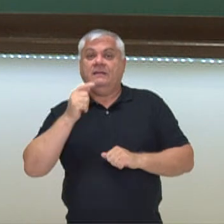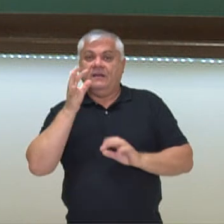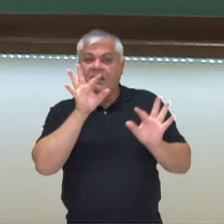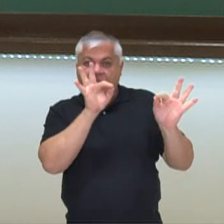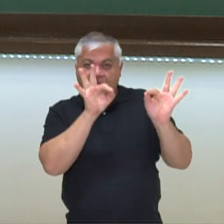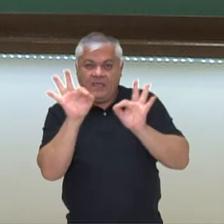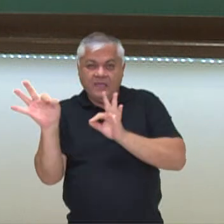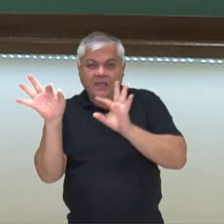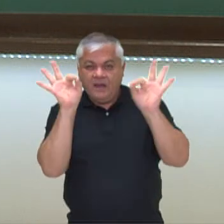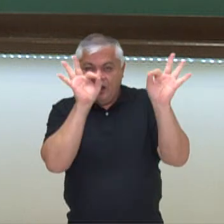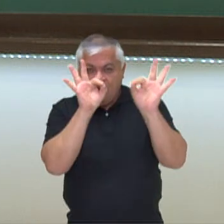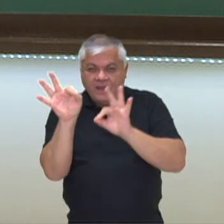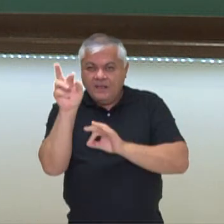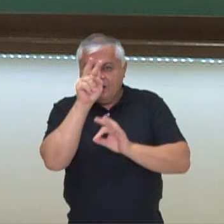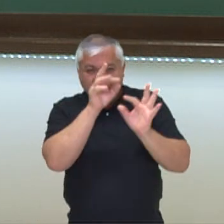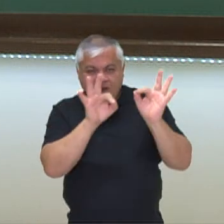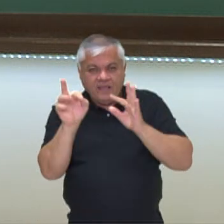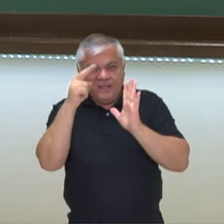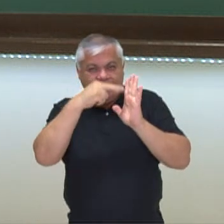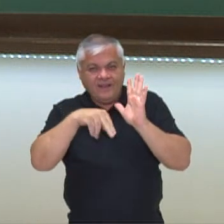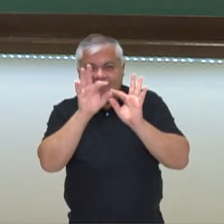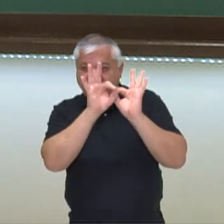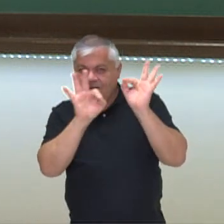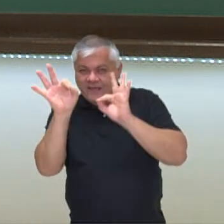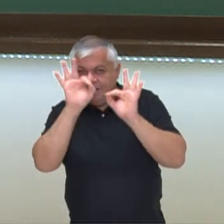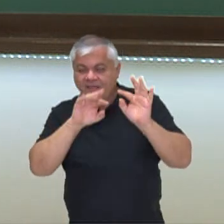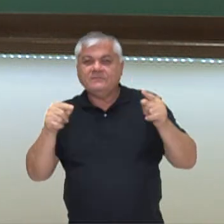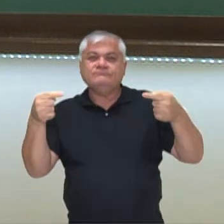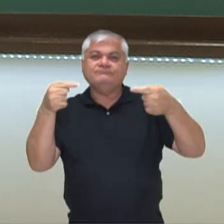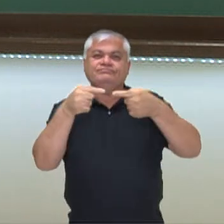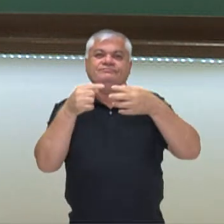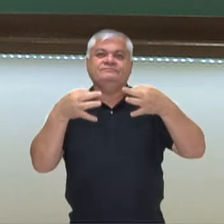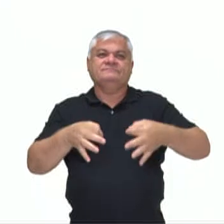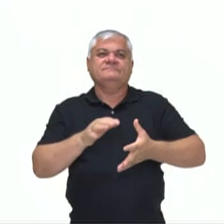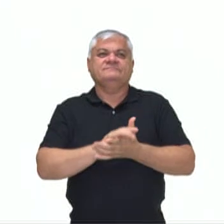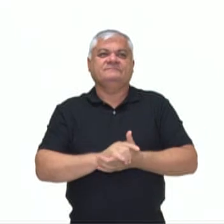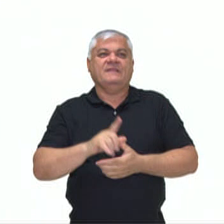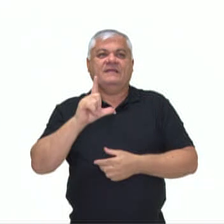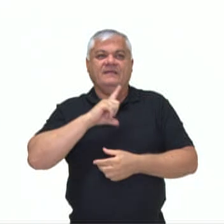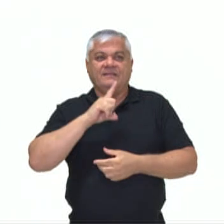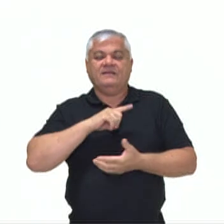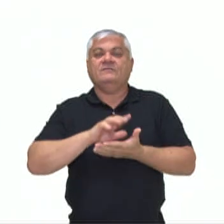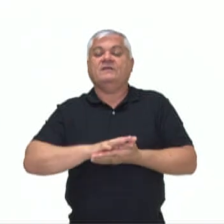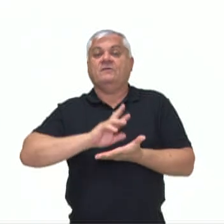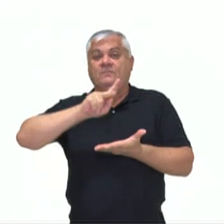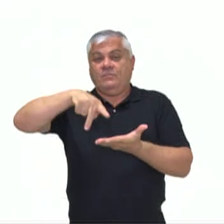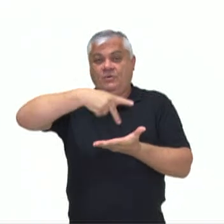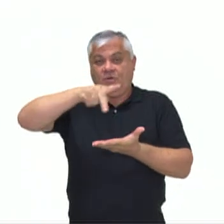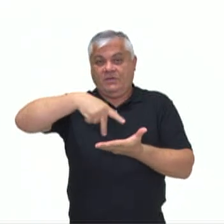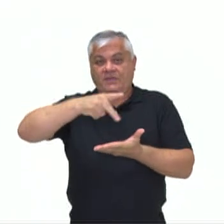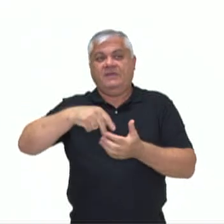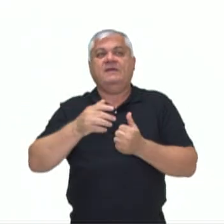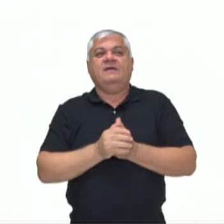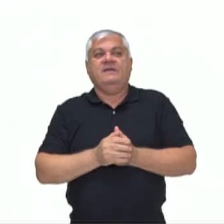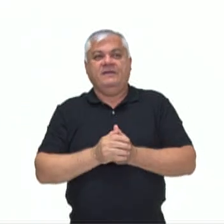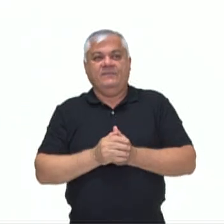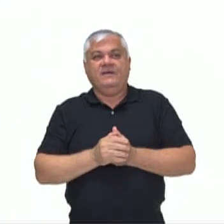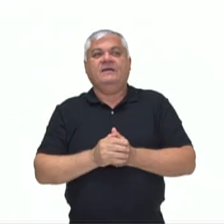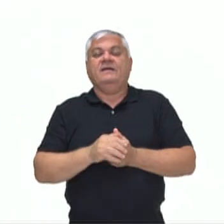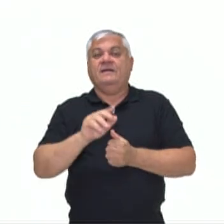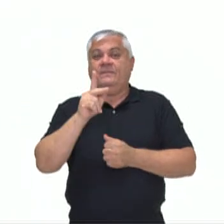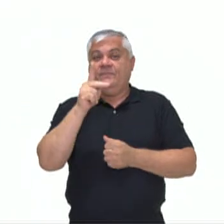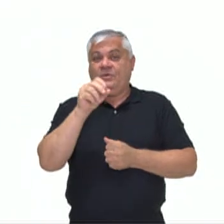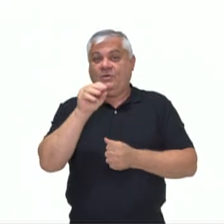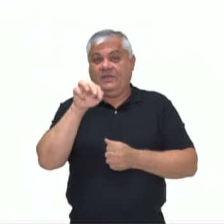devida interpretação. Então vamos ver aqui juntos? Nós temos poem elements, line,